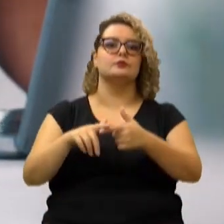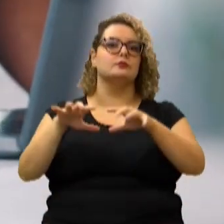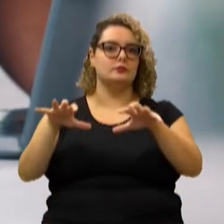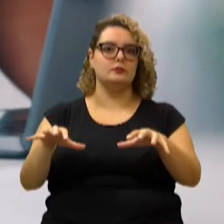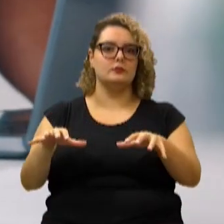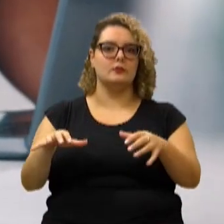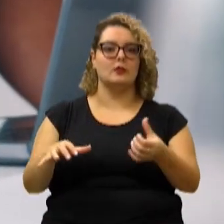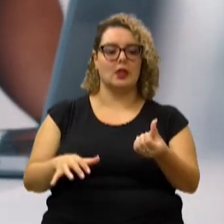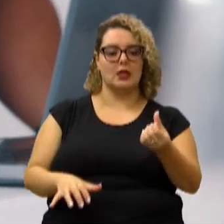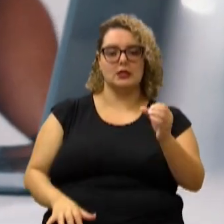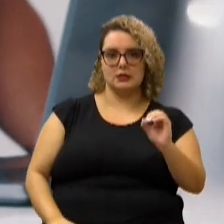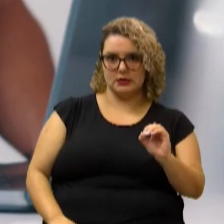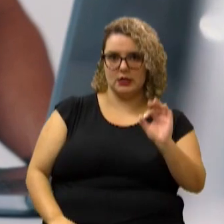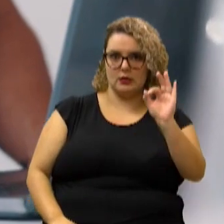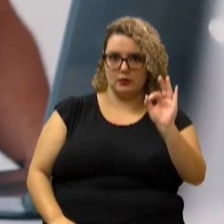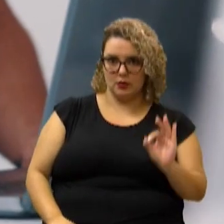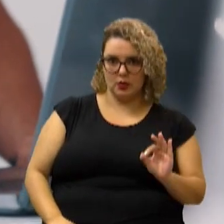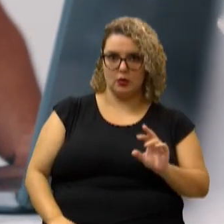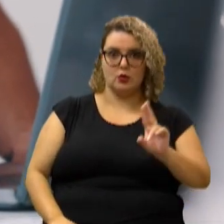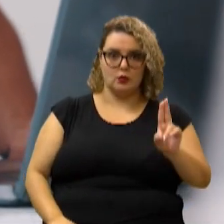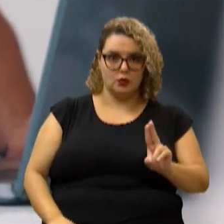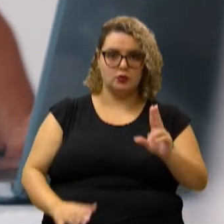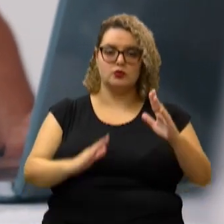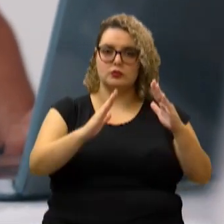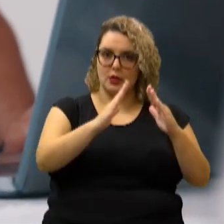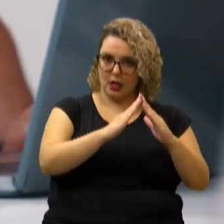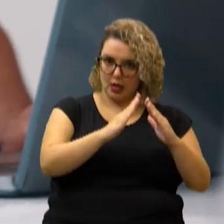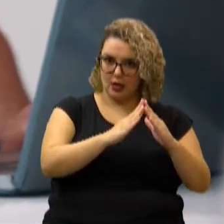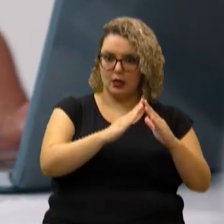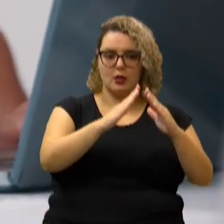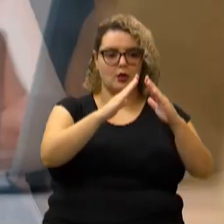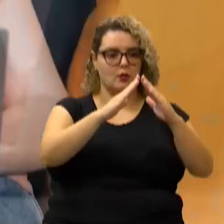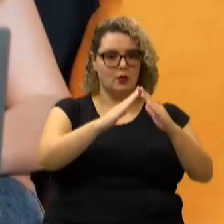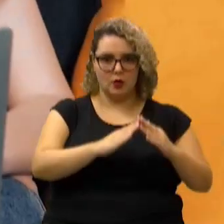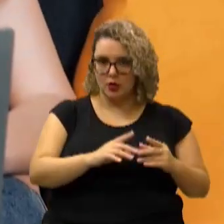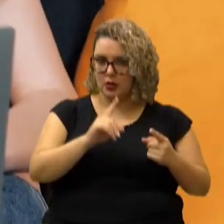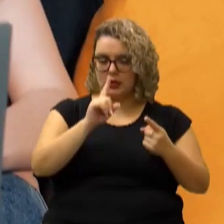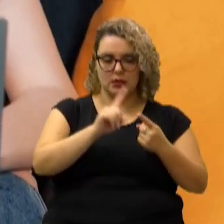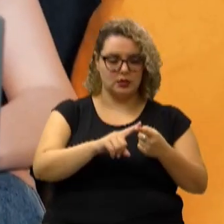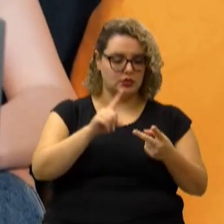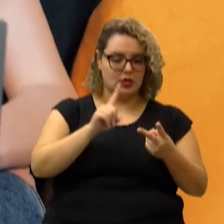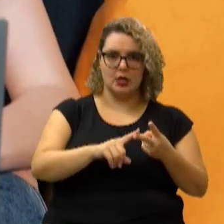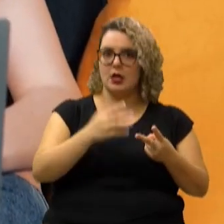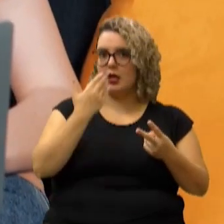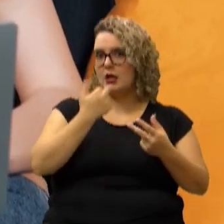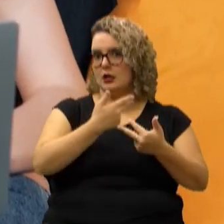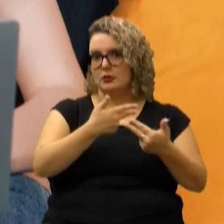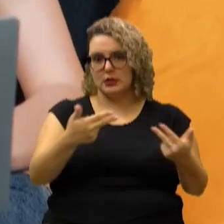% a gente divide 60% é para o uso da casa moradia